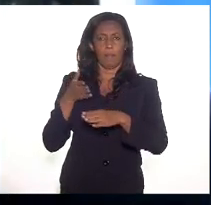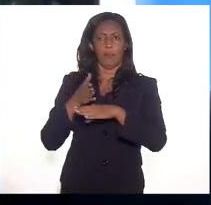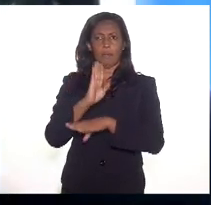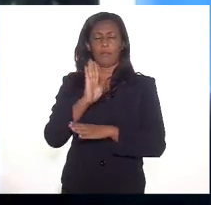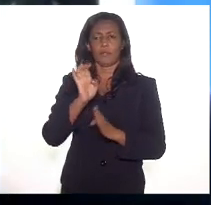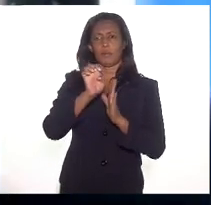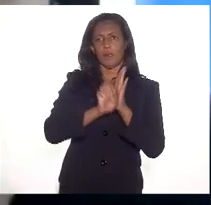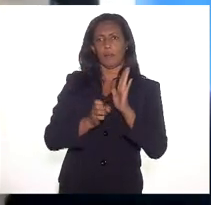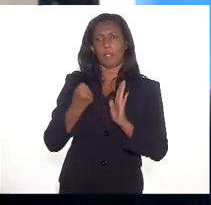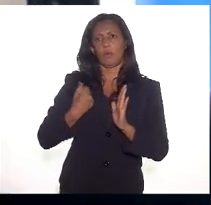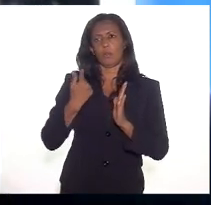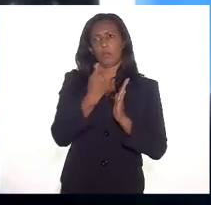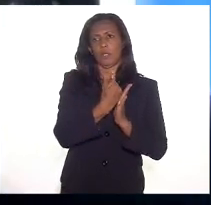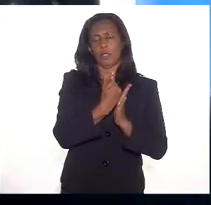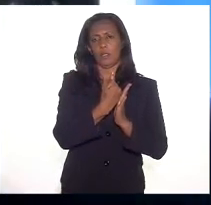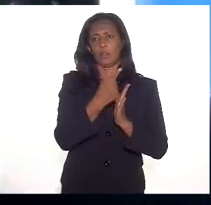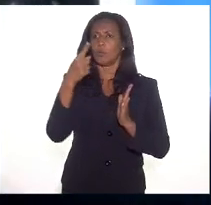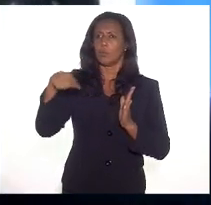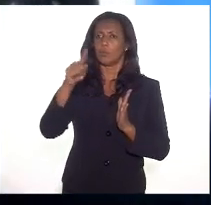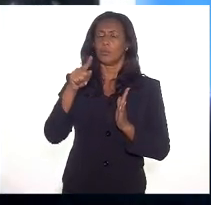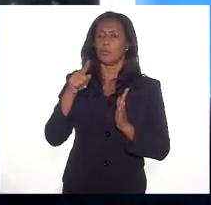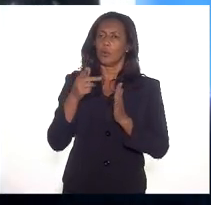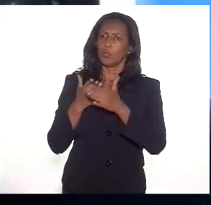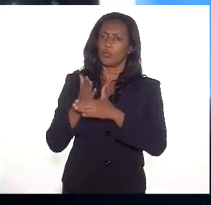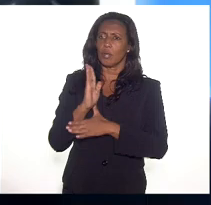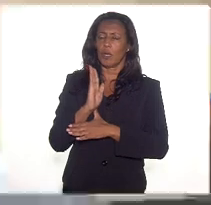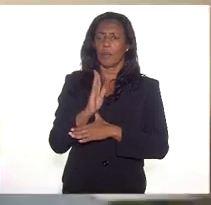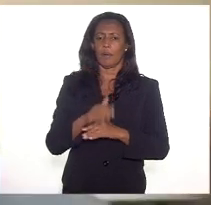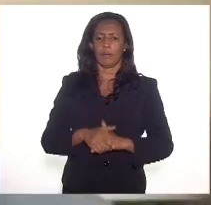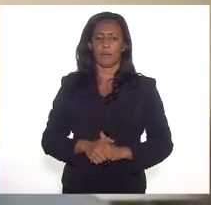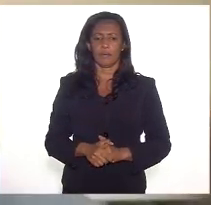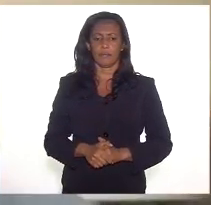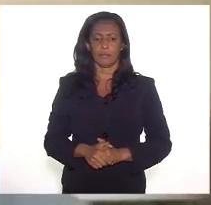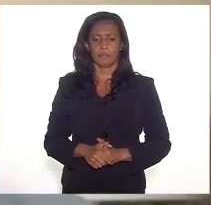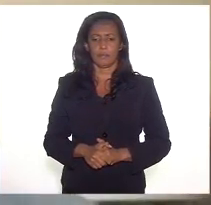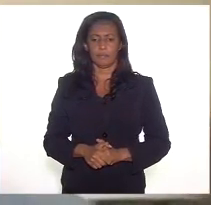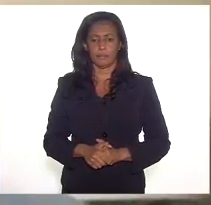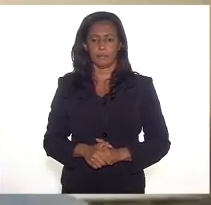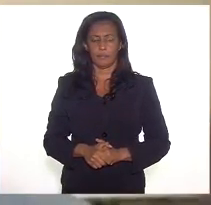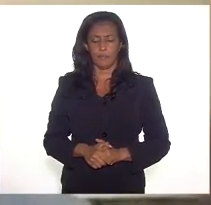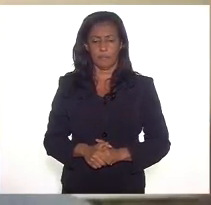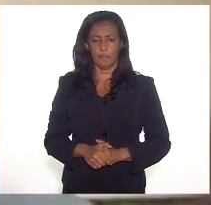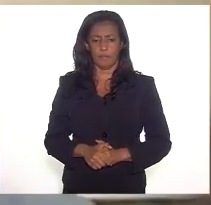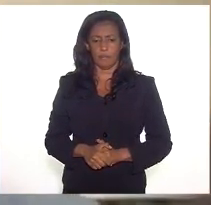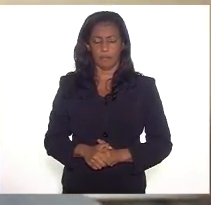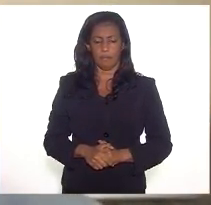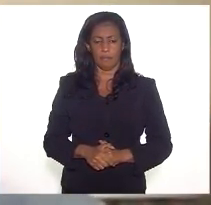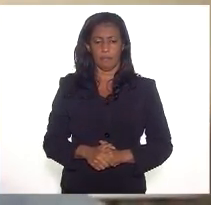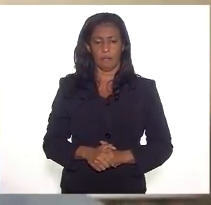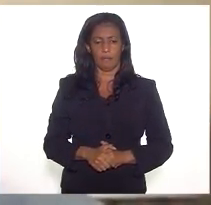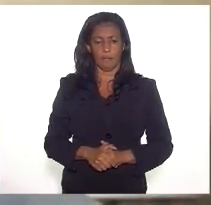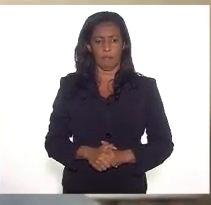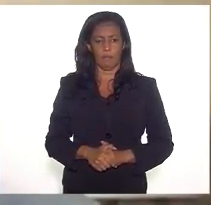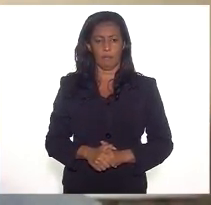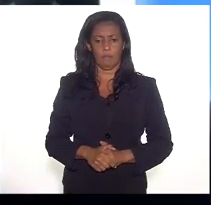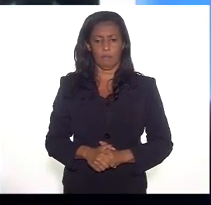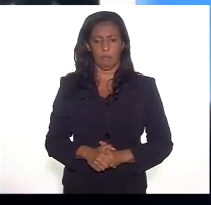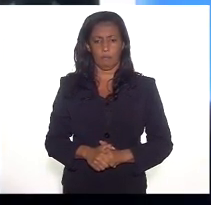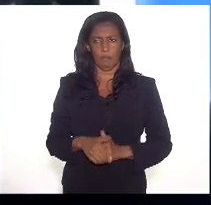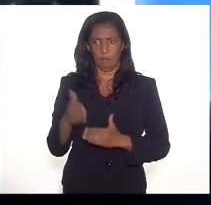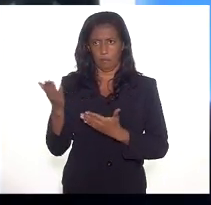emenda número 7. Senhores que aprovam, senhores que aprovam, permaneçam como estão. Espera aí, deixa ele falar aqui. Pois